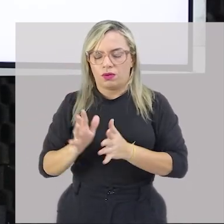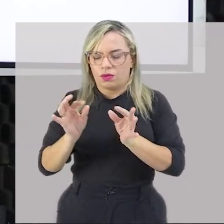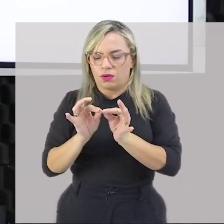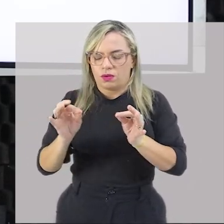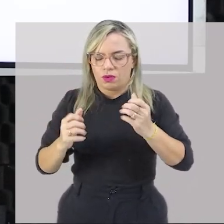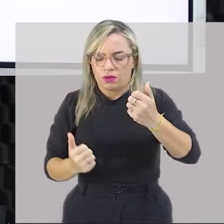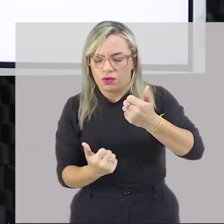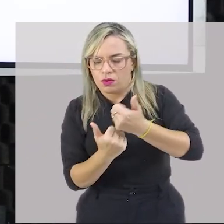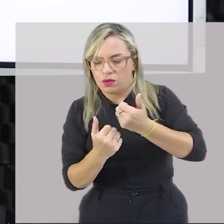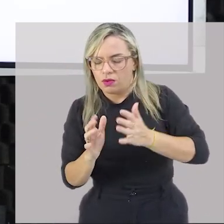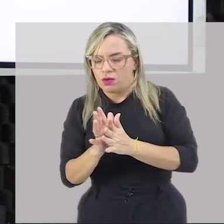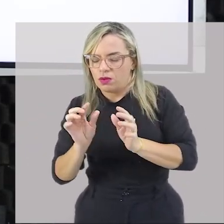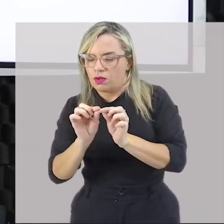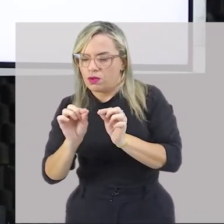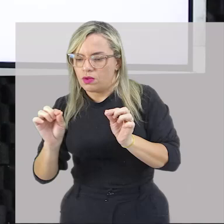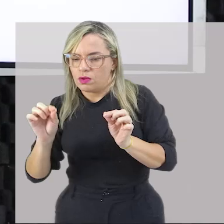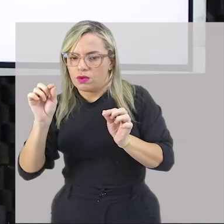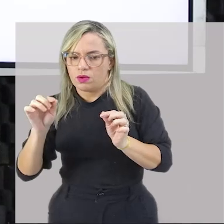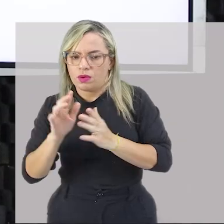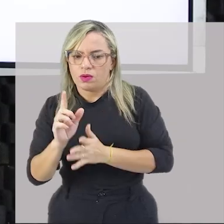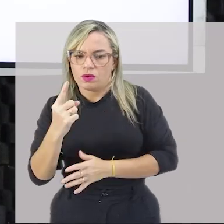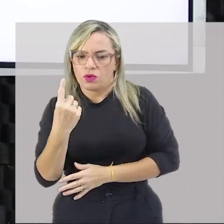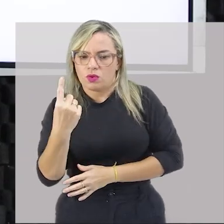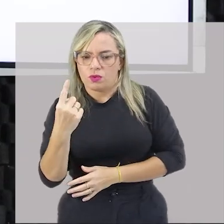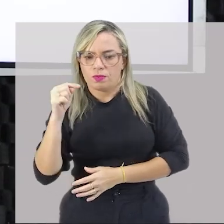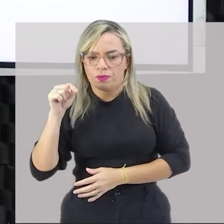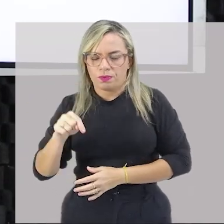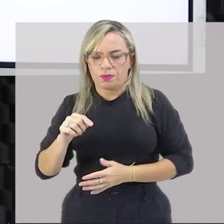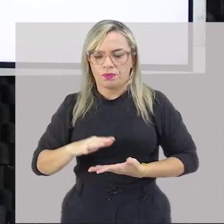o apoio é só uma partezinha, só um.